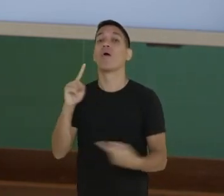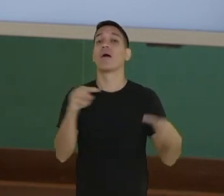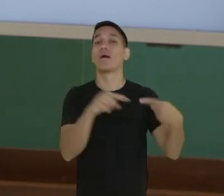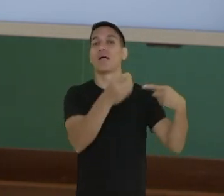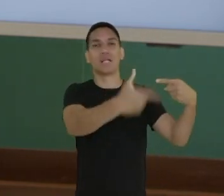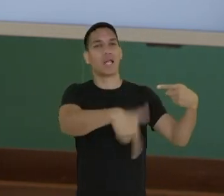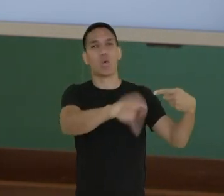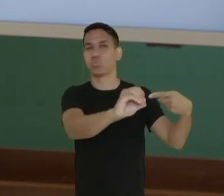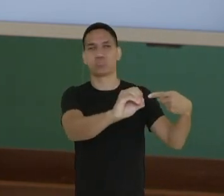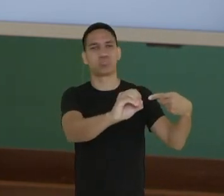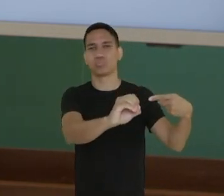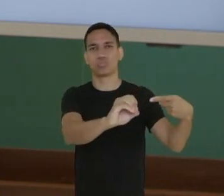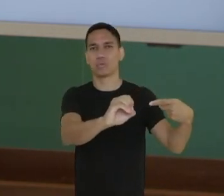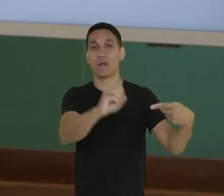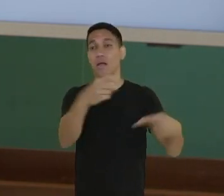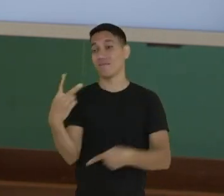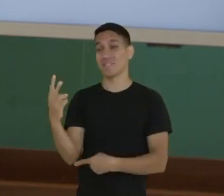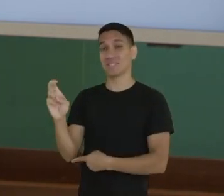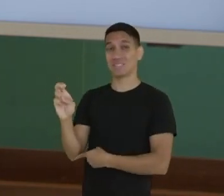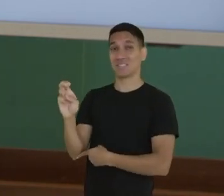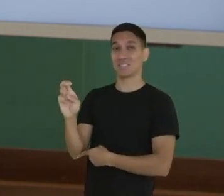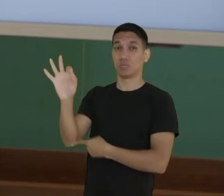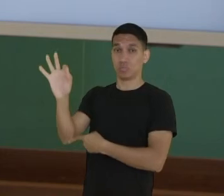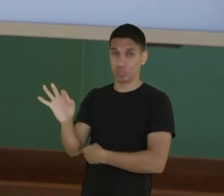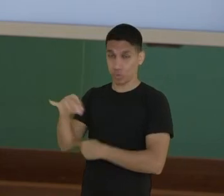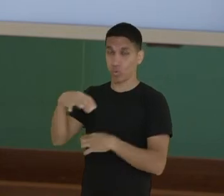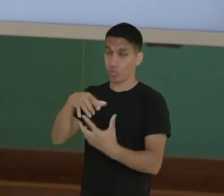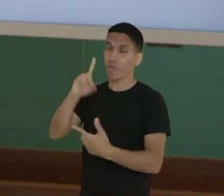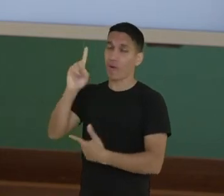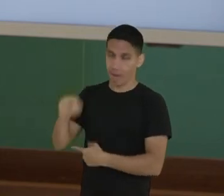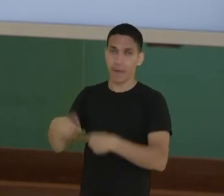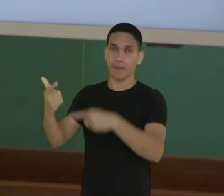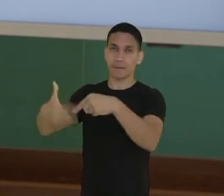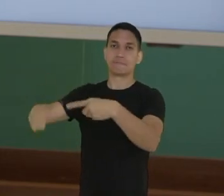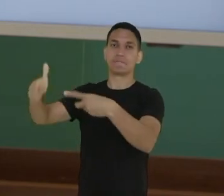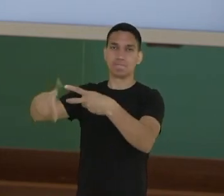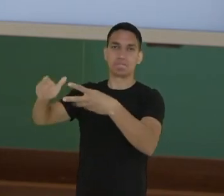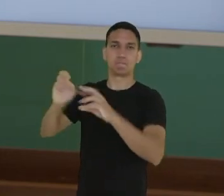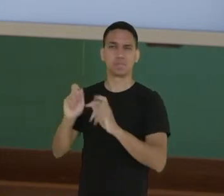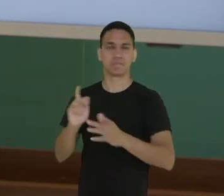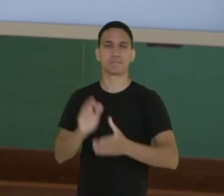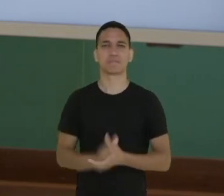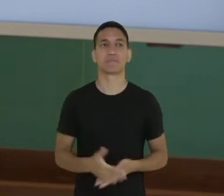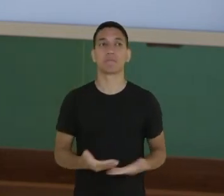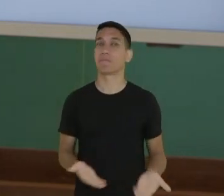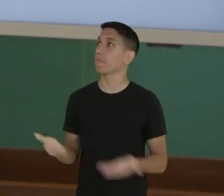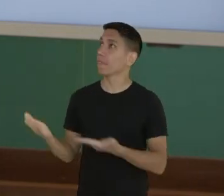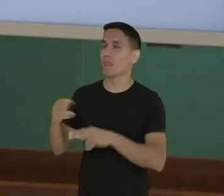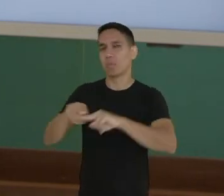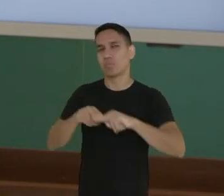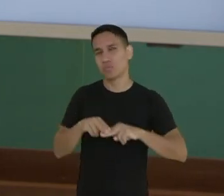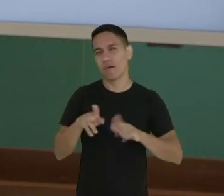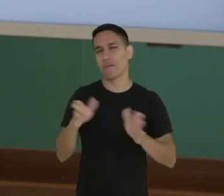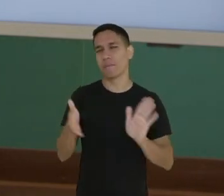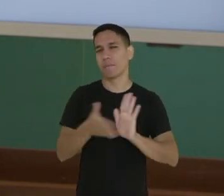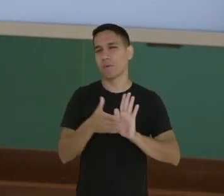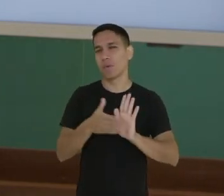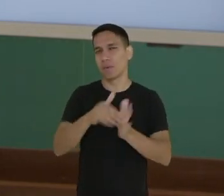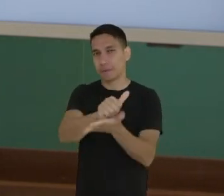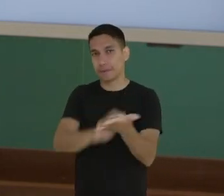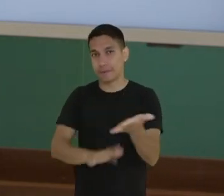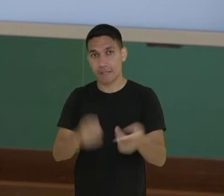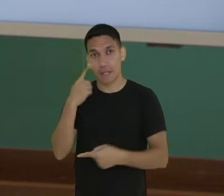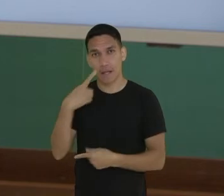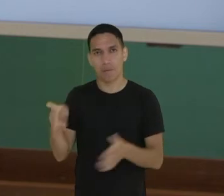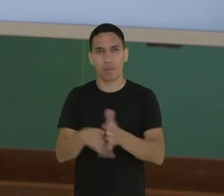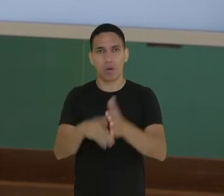não renovável, enquanto que 25% do mundo é renovável. Certo? Bem, para isso eu vou fazer com vocês um exercício do